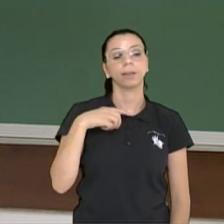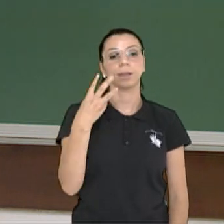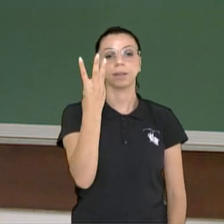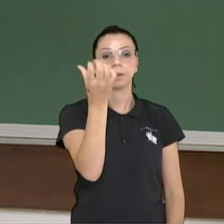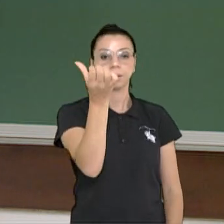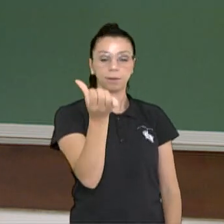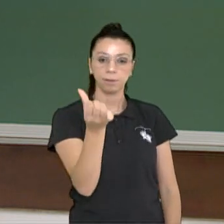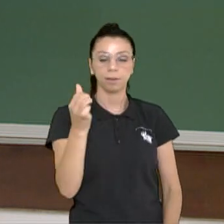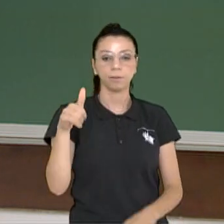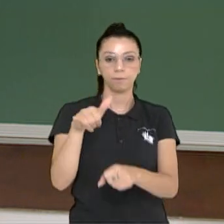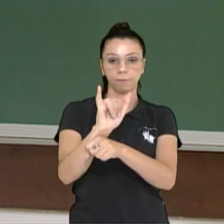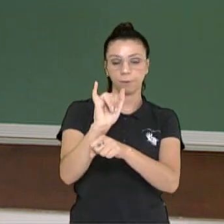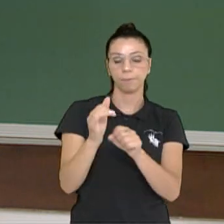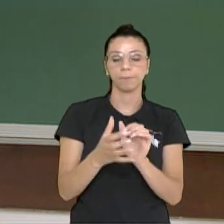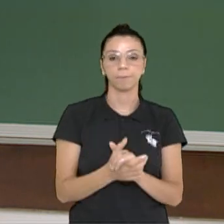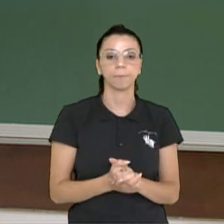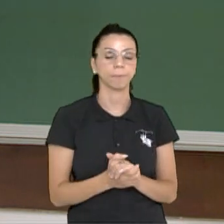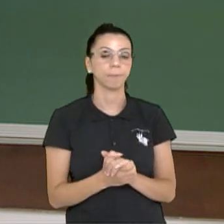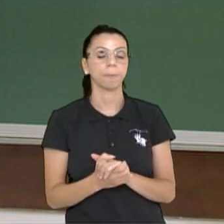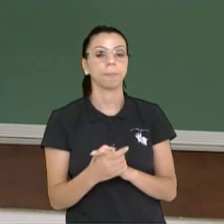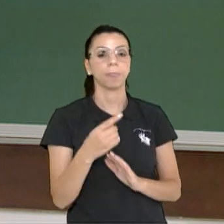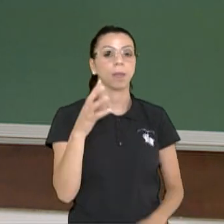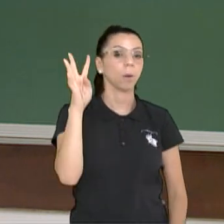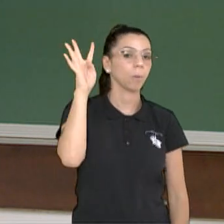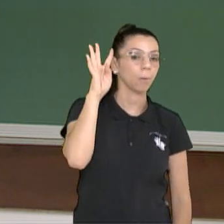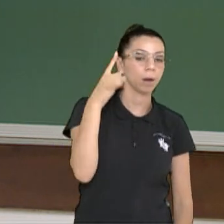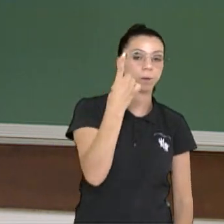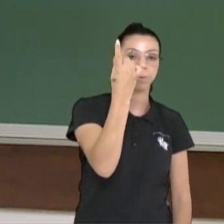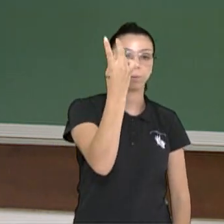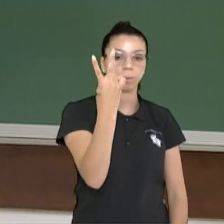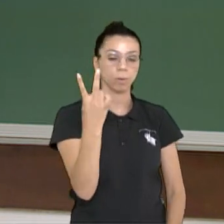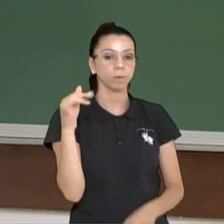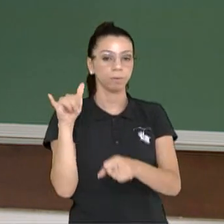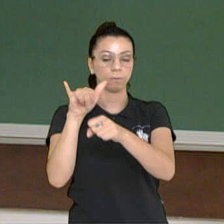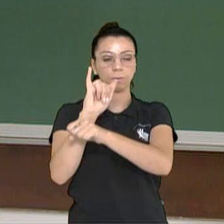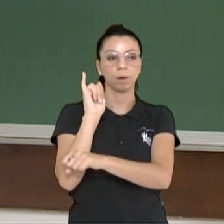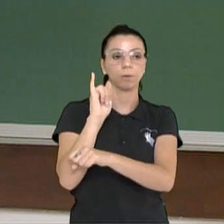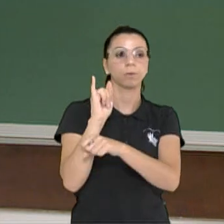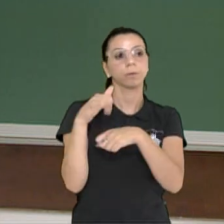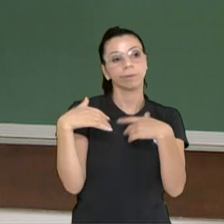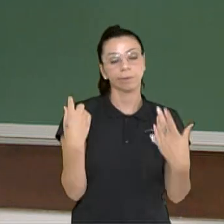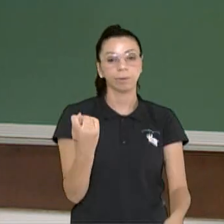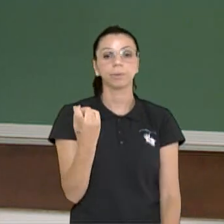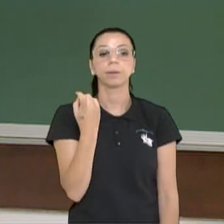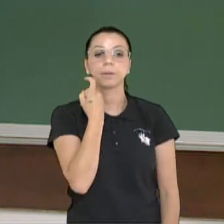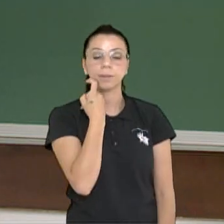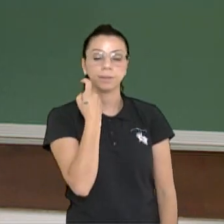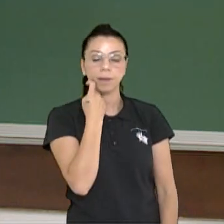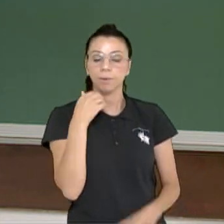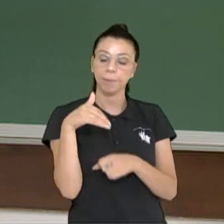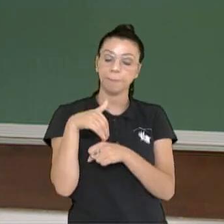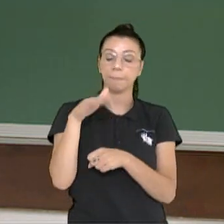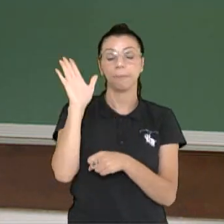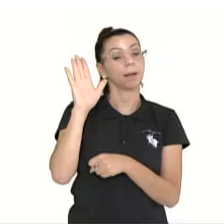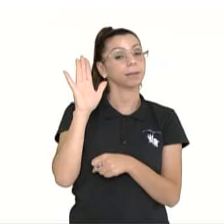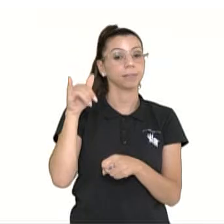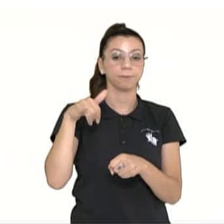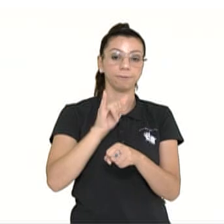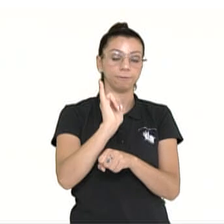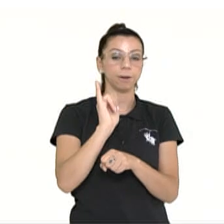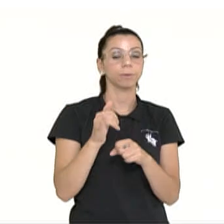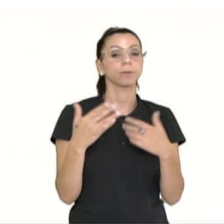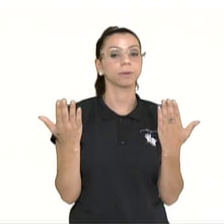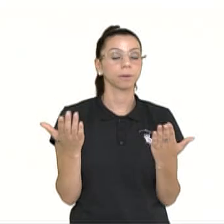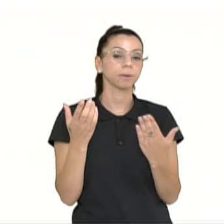Na quarta-feira, 12 faltas. E na sexta-feira, claro, né, gente? Sexta-feira foi o dia que mais falta. Eu tive